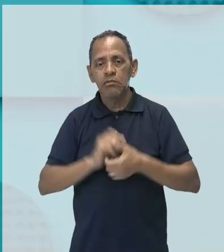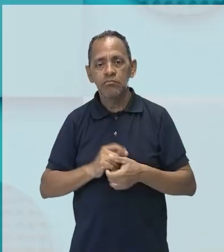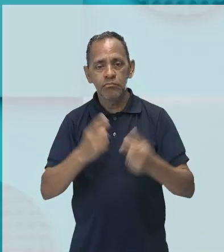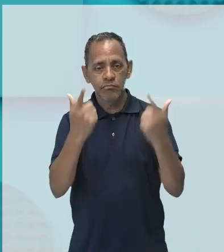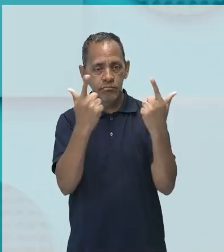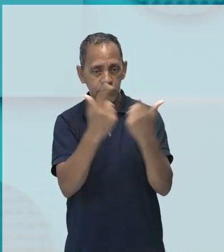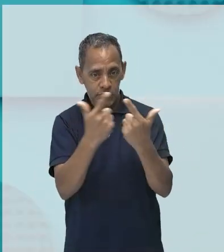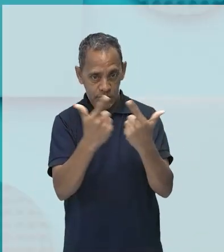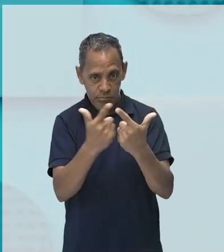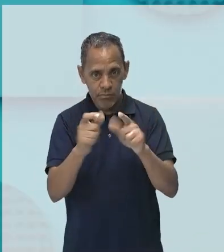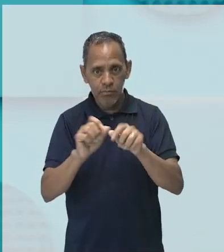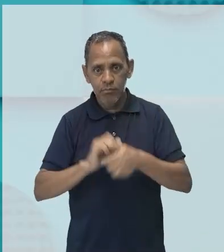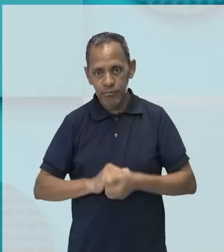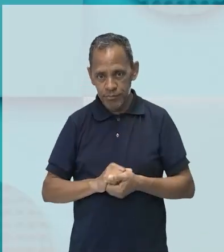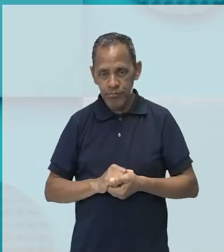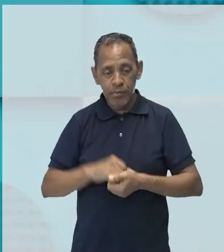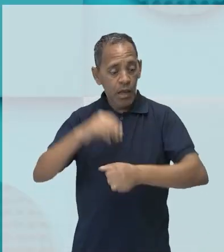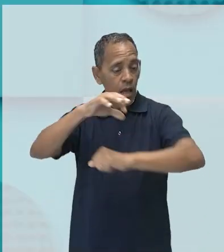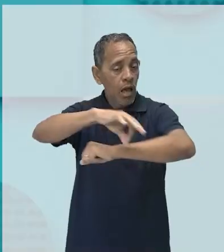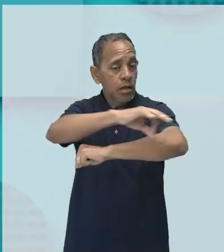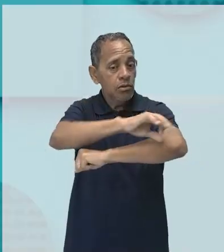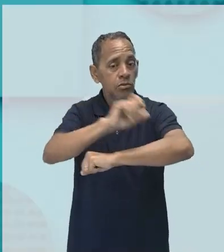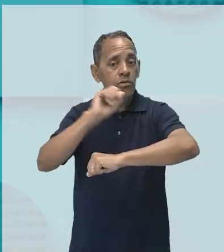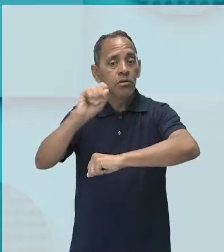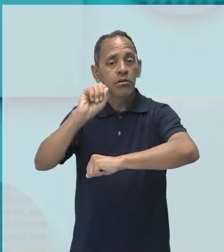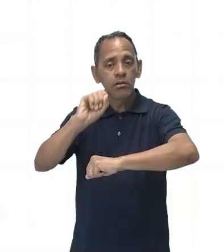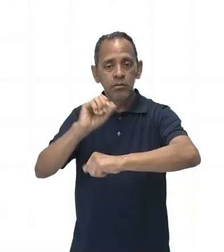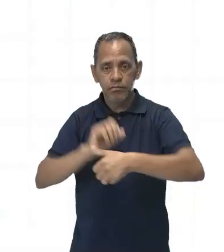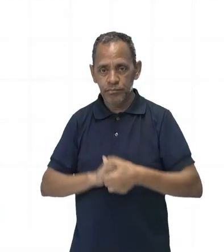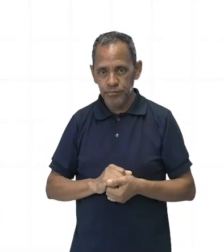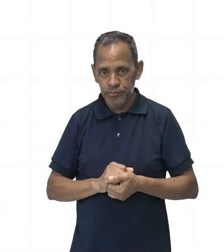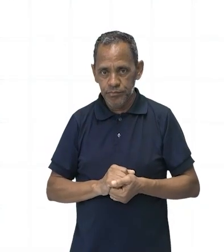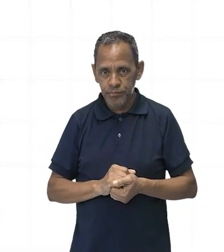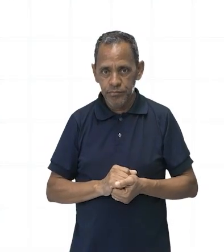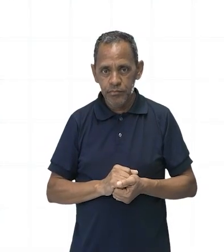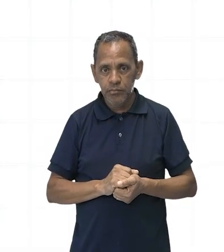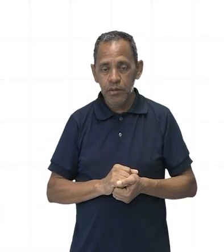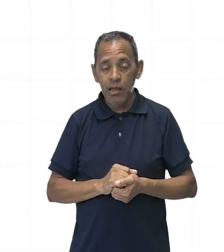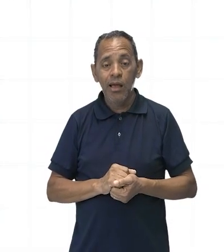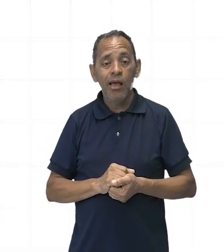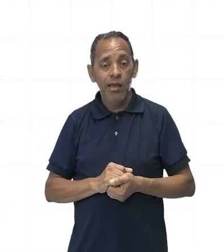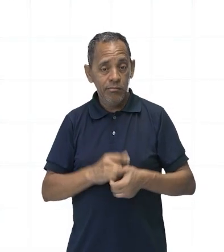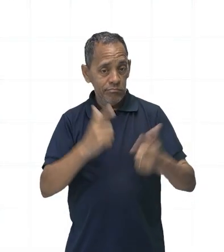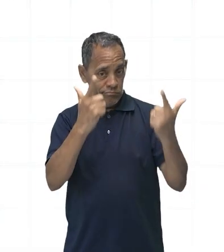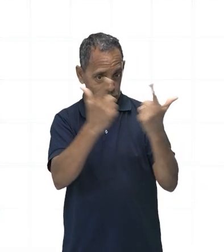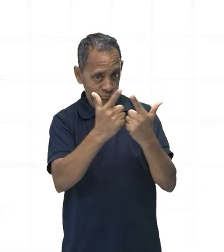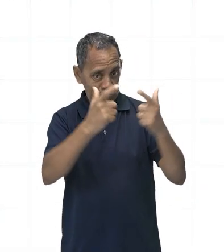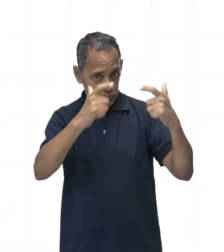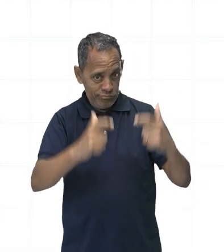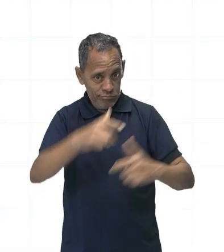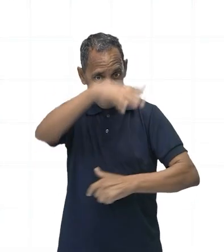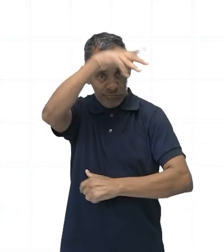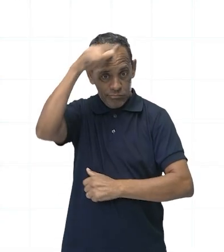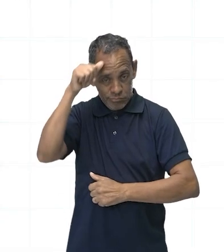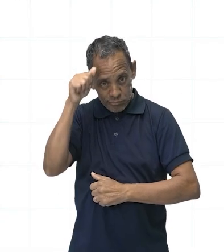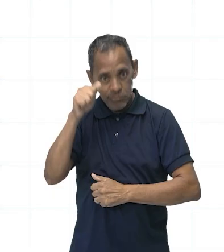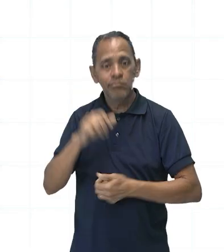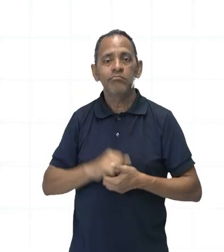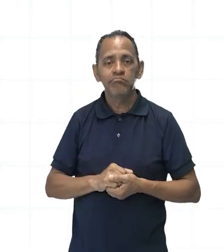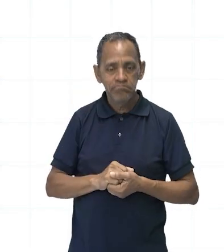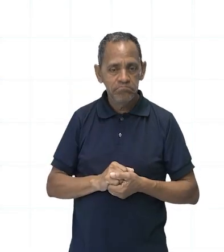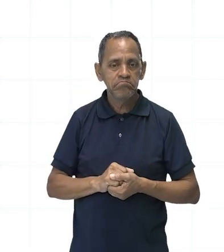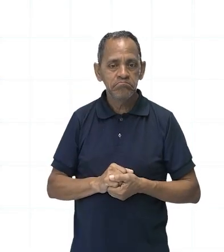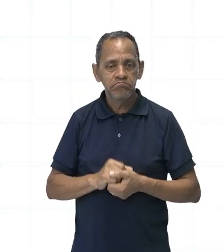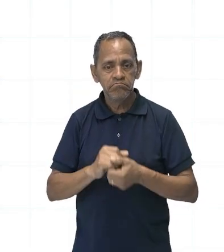o Teatro Amazonas enquanto arquitetura? Vamos ver? Então, o teatro localizado em Manaus é uma das obras